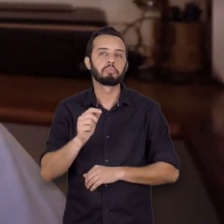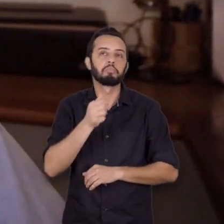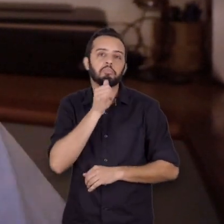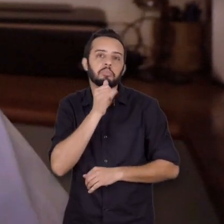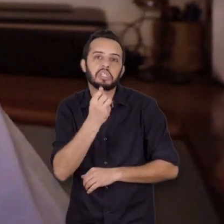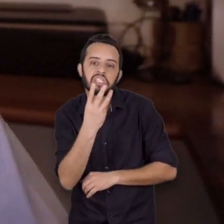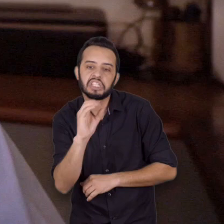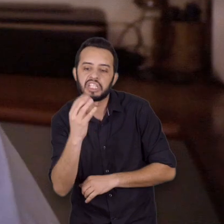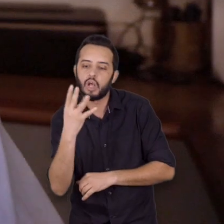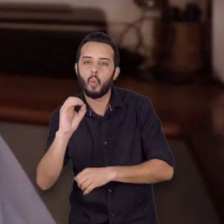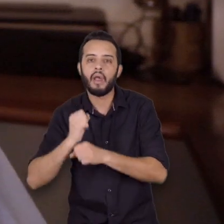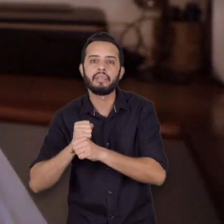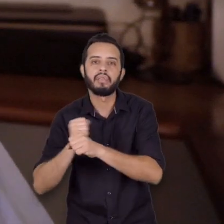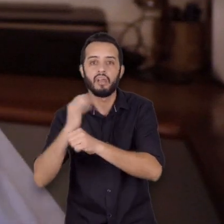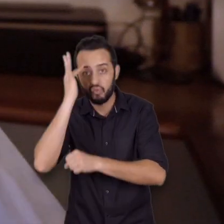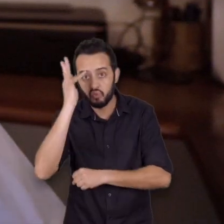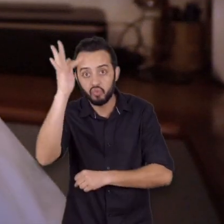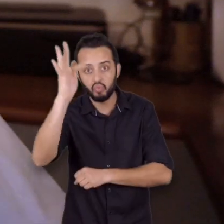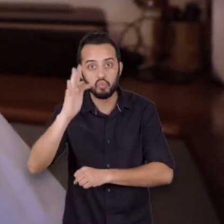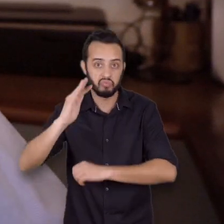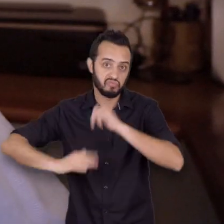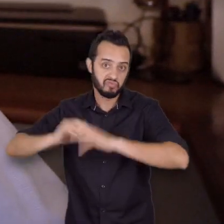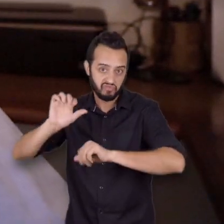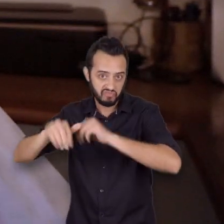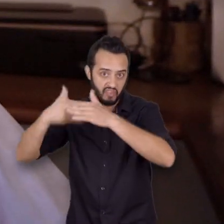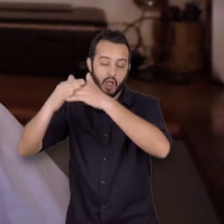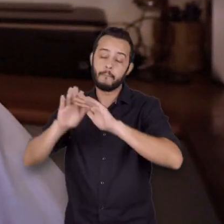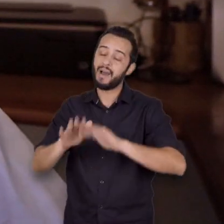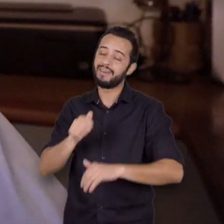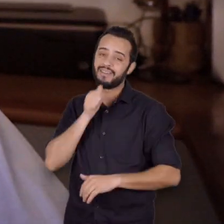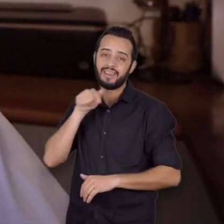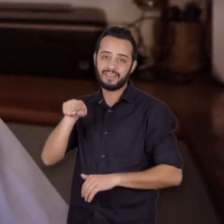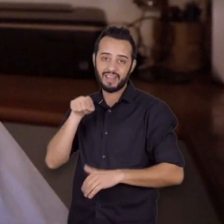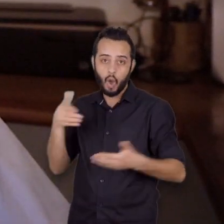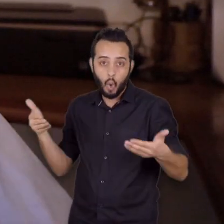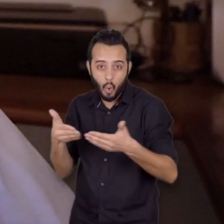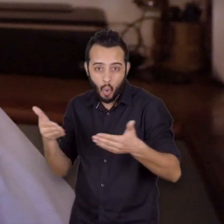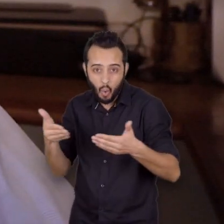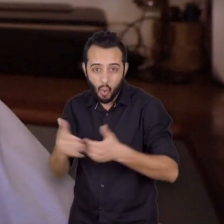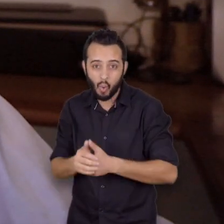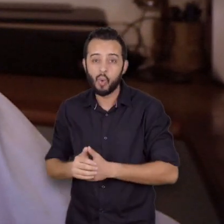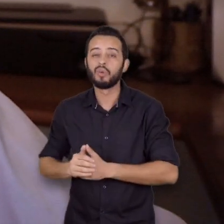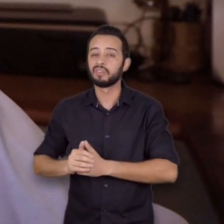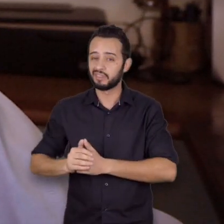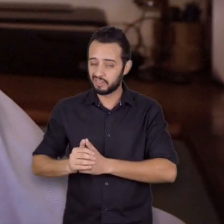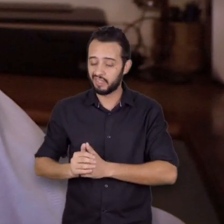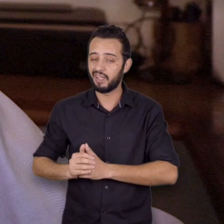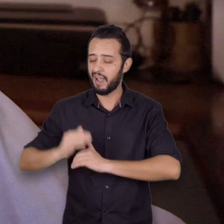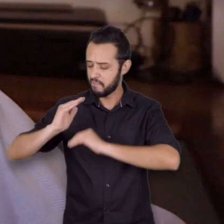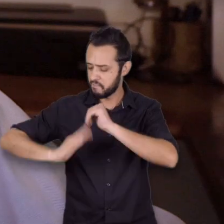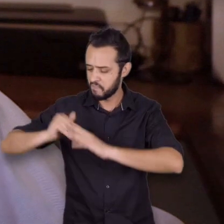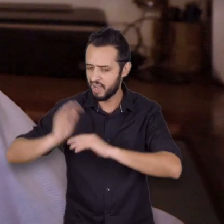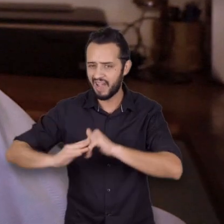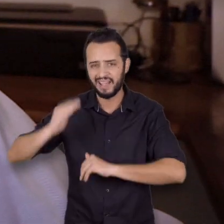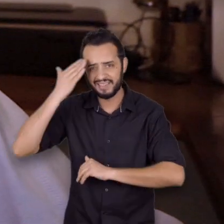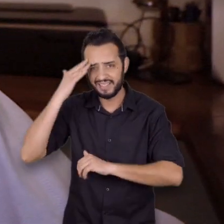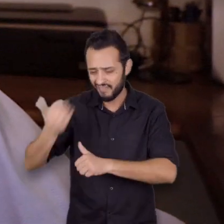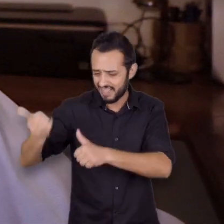sei se eventualmente daqui 30, 40 anos isso vai acontecer, mas ainda ela não